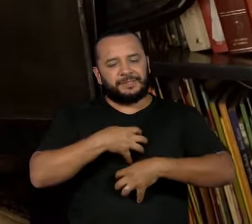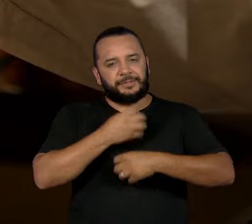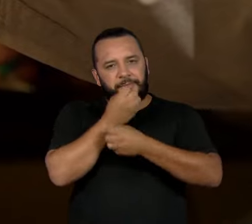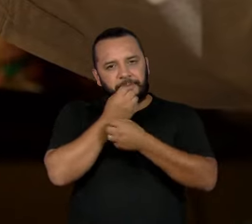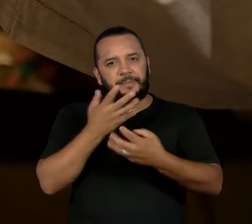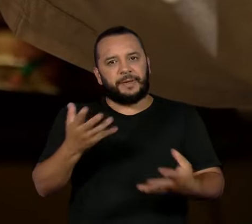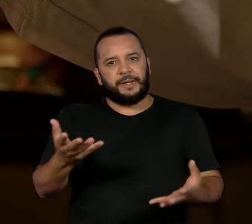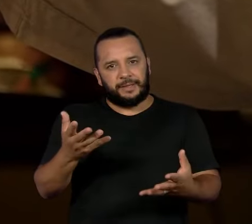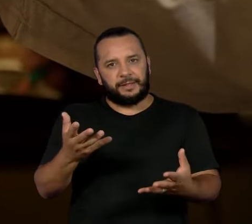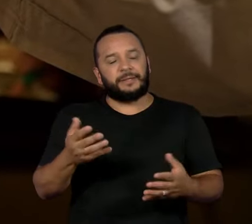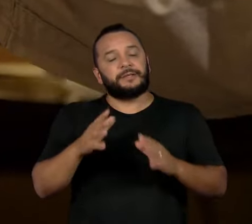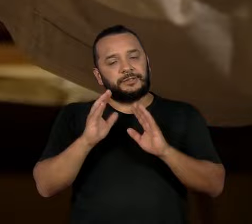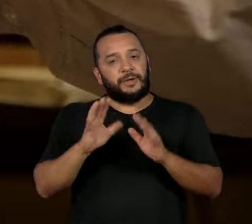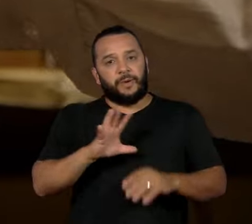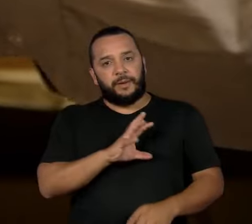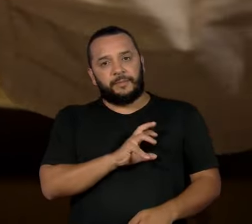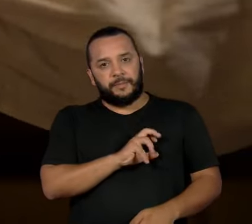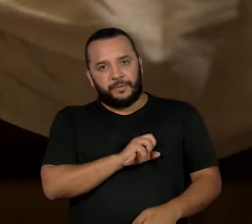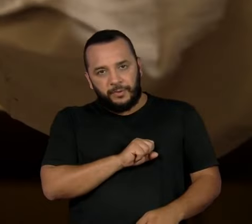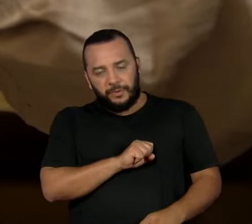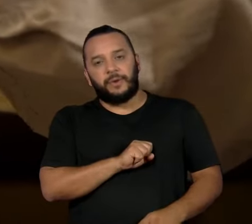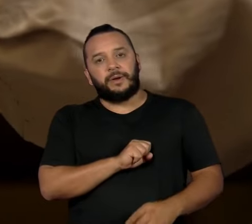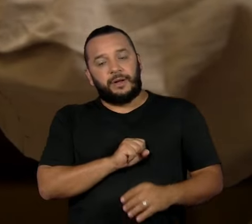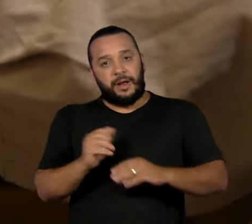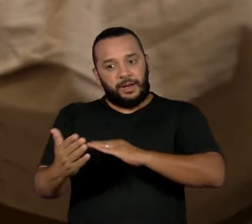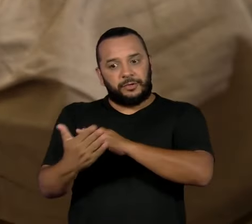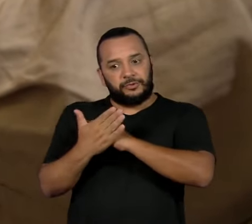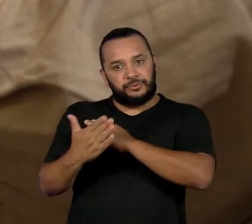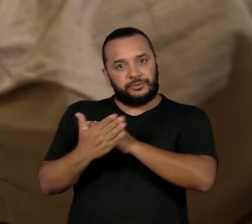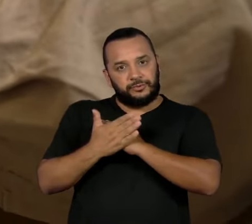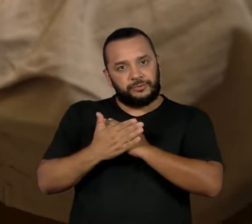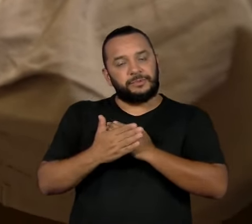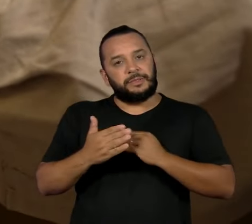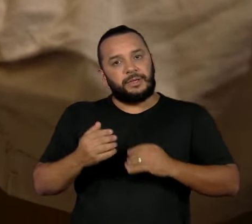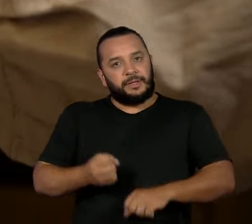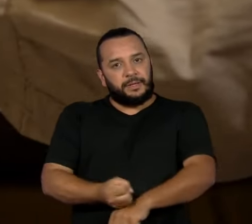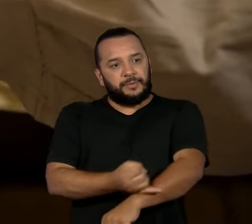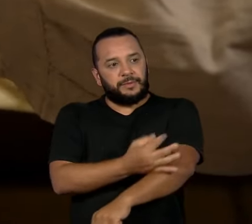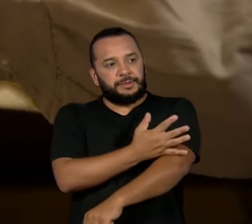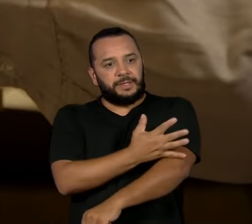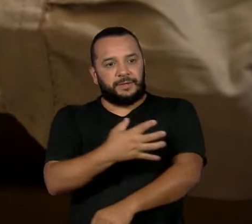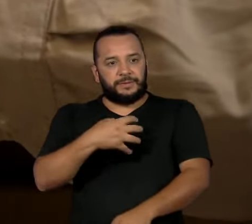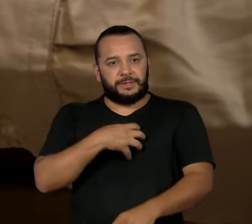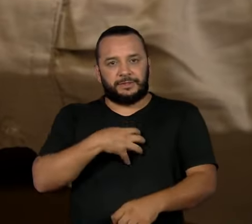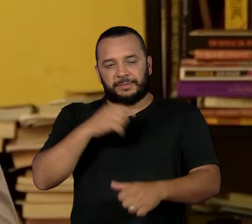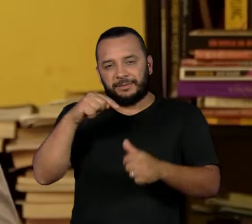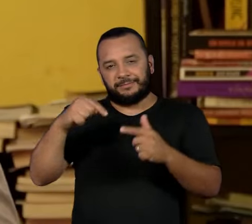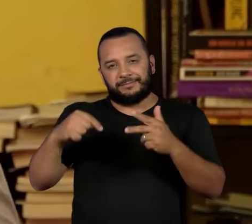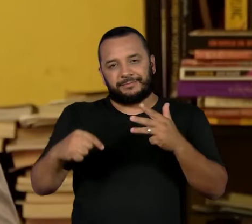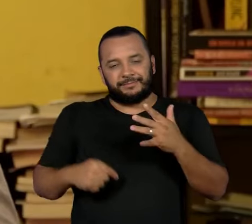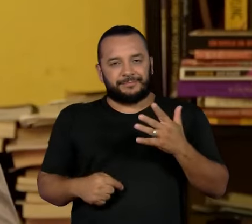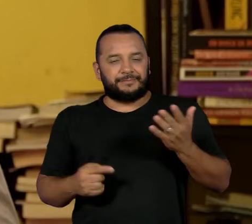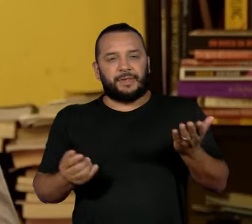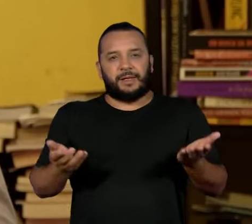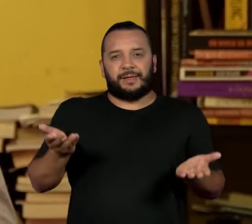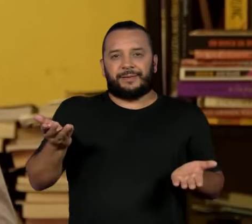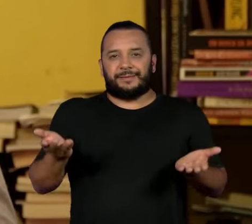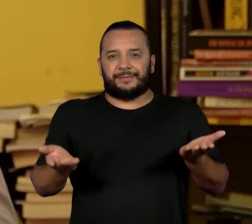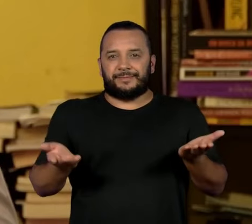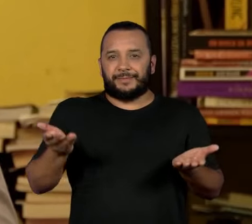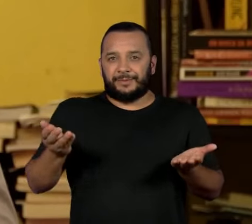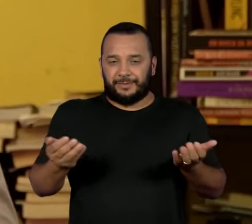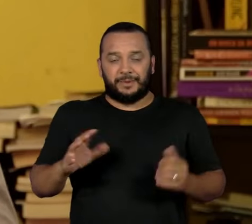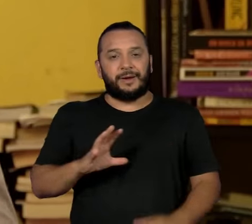afetos, emoções e sentimentos, mantendo a homeostase, o equilíbrio. Então, em poucas